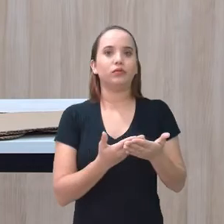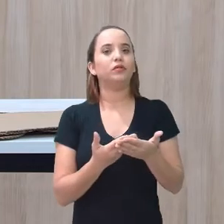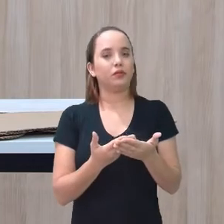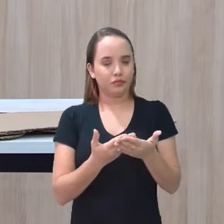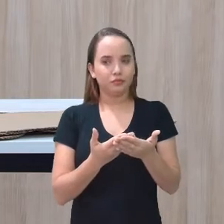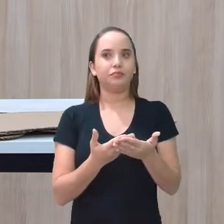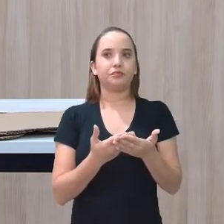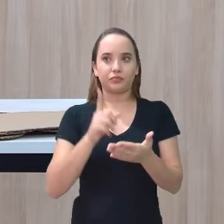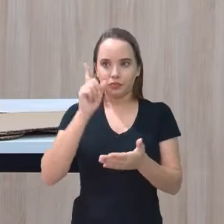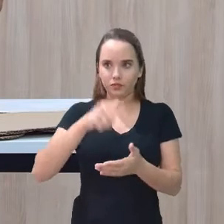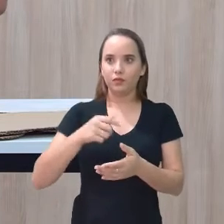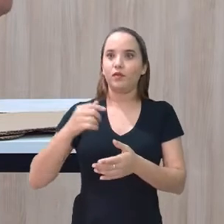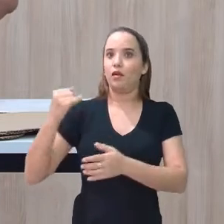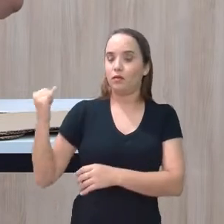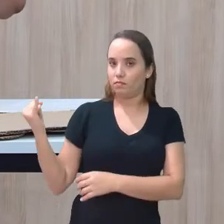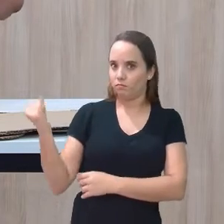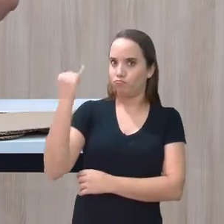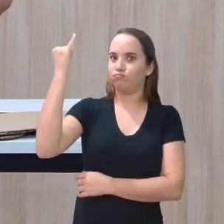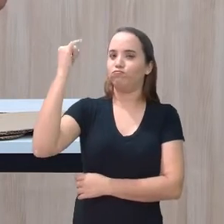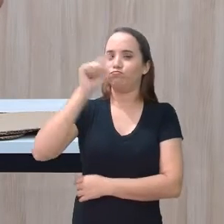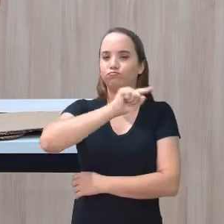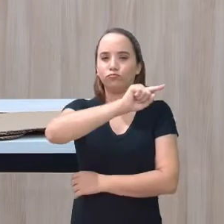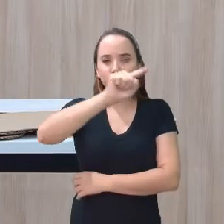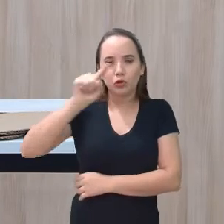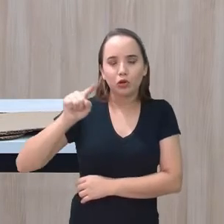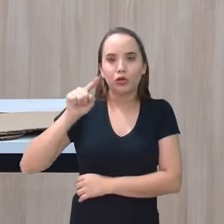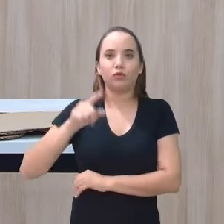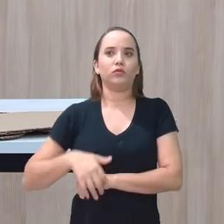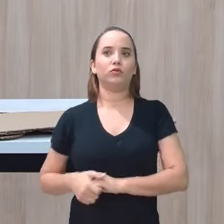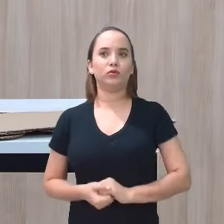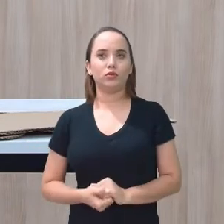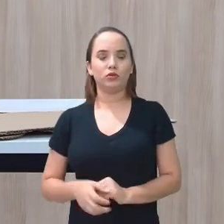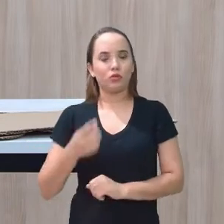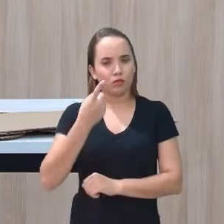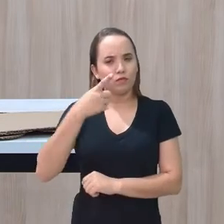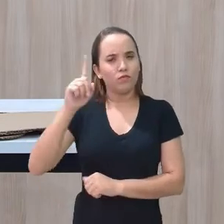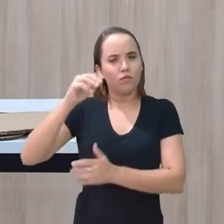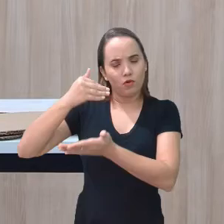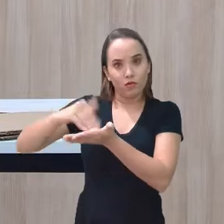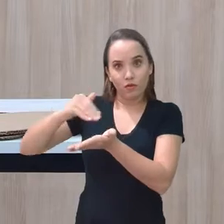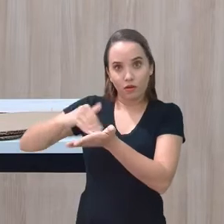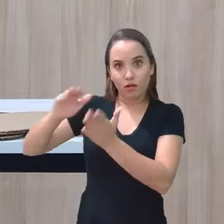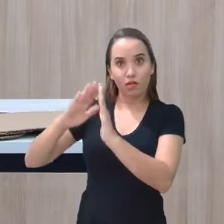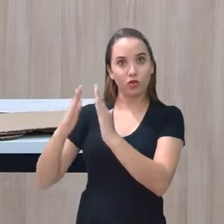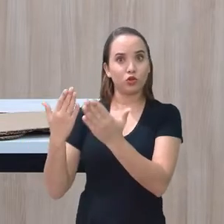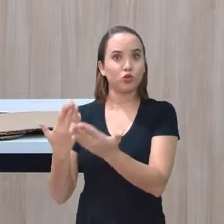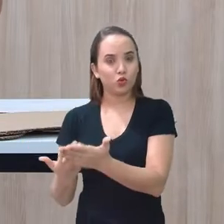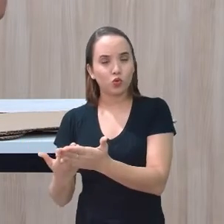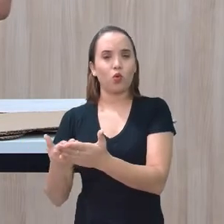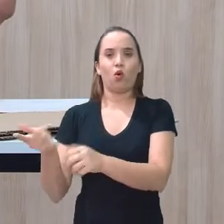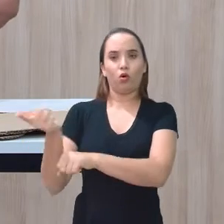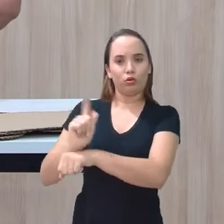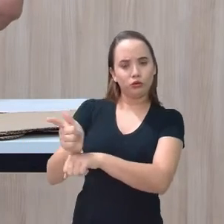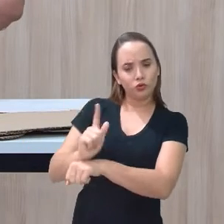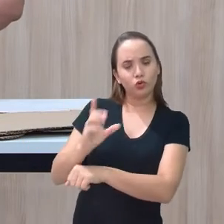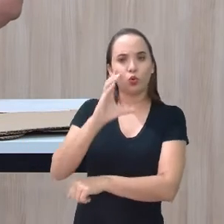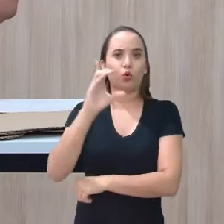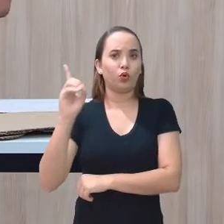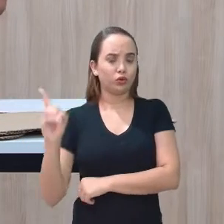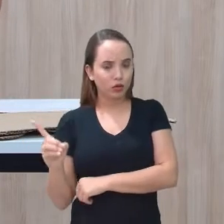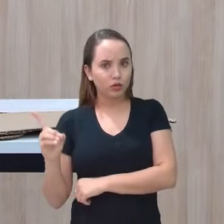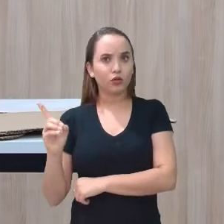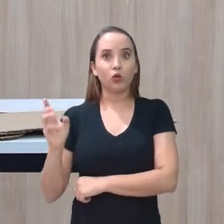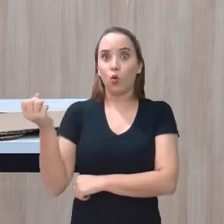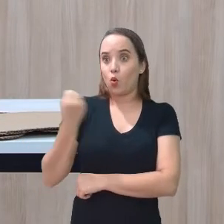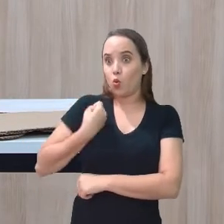muito importante que vocês peguem com o pessoal da secretaria da escola, com a gestora, com a coordenadora,